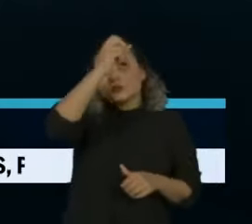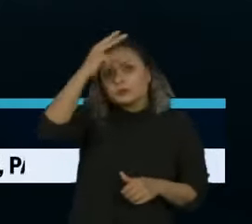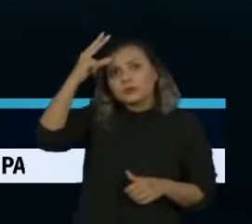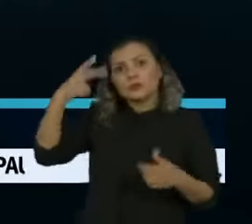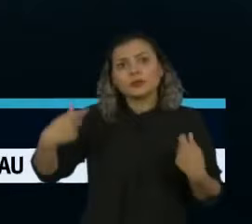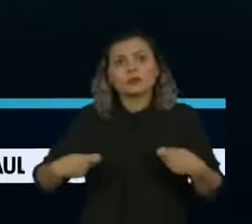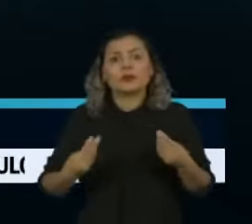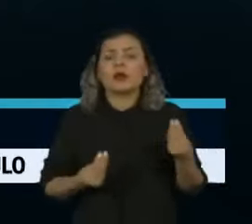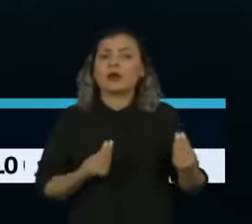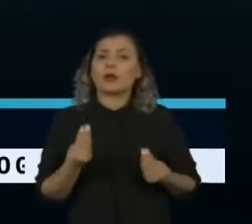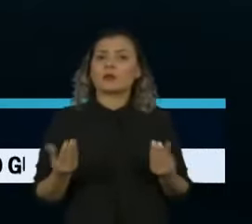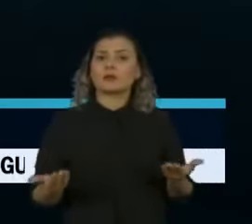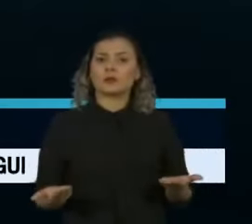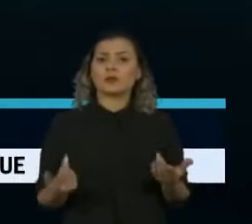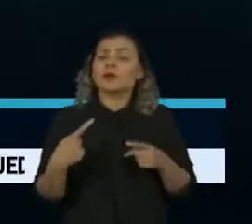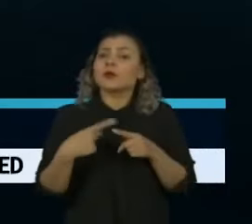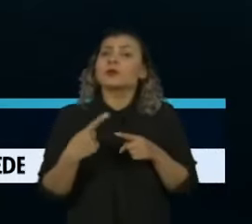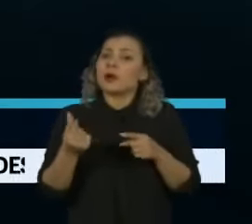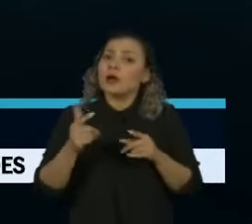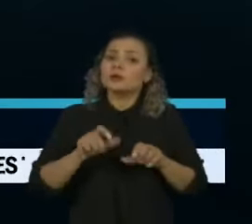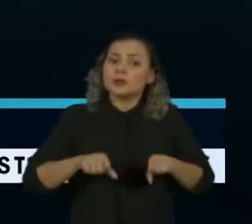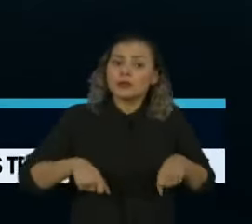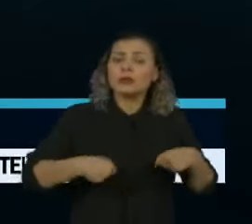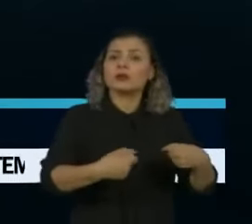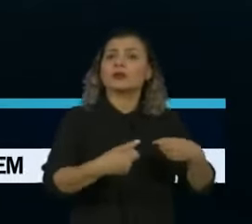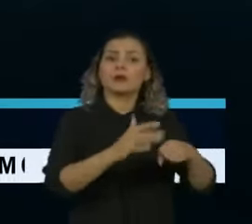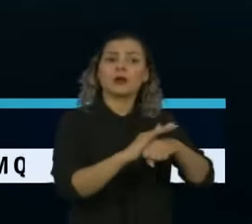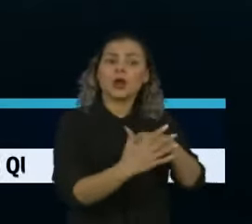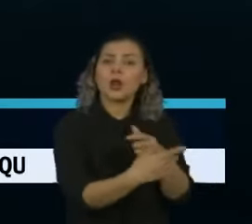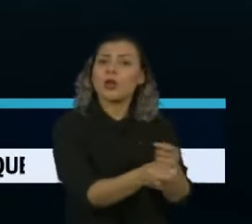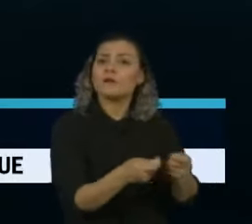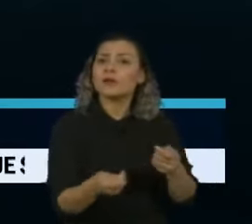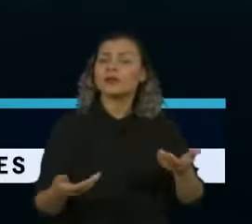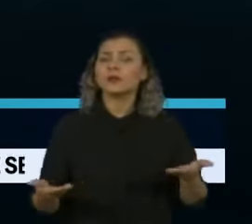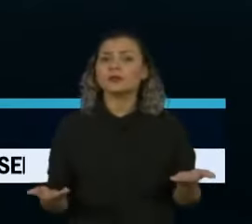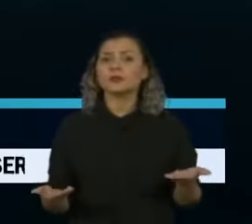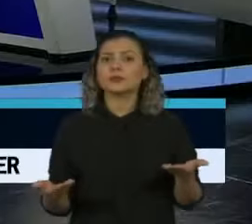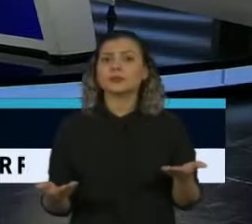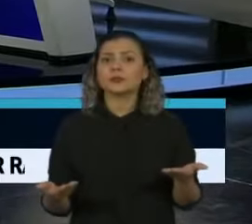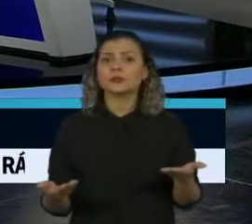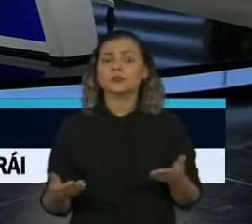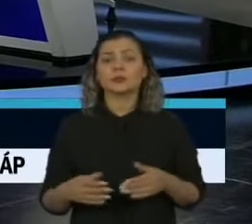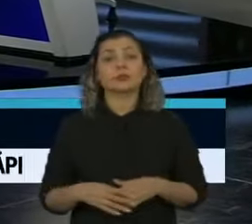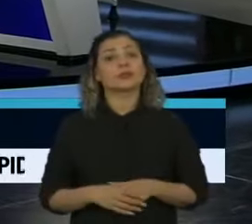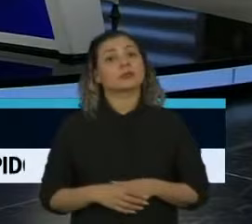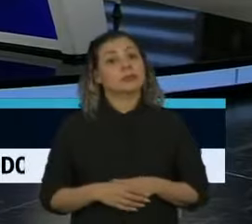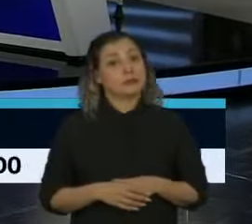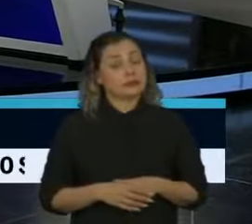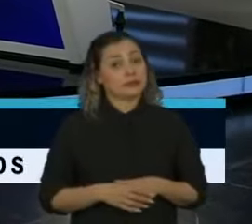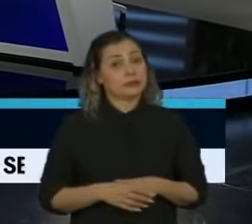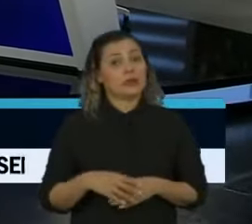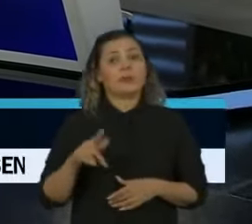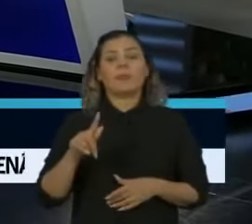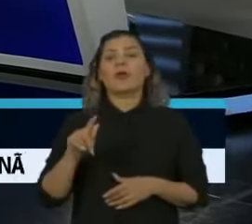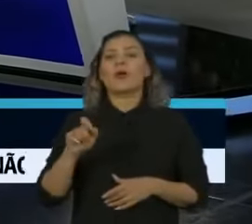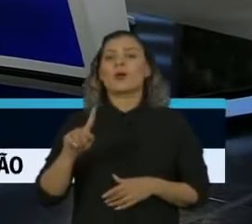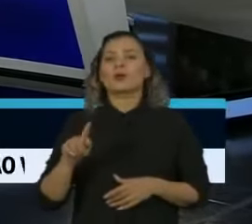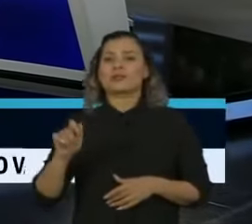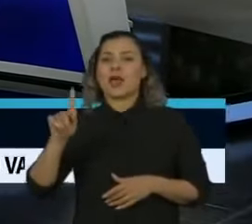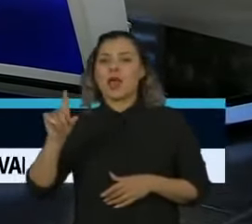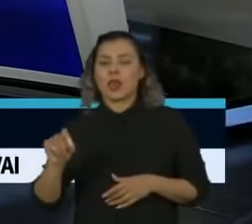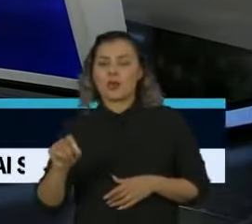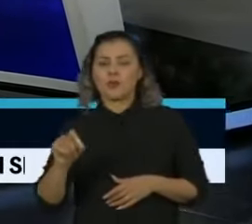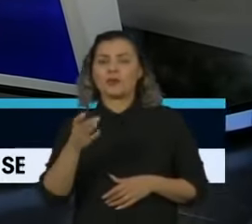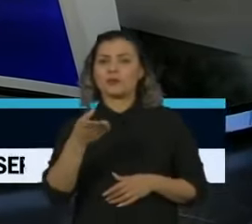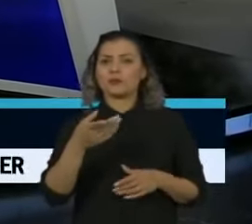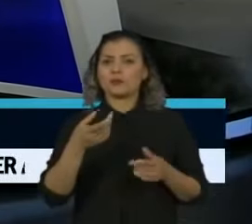aos municípios para o enfrentamento da pandemia. Doutor Gonzalo, faz sentido